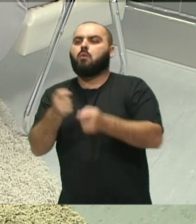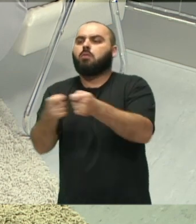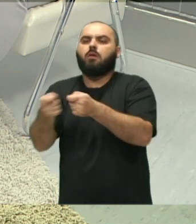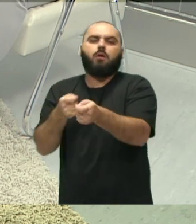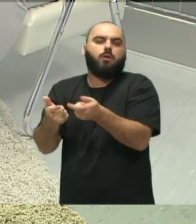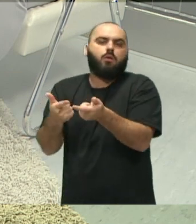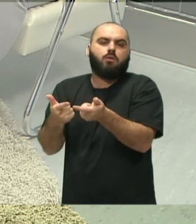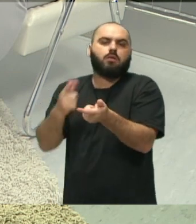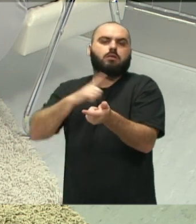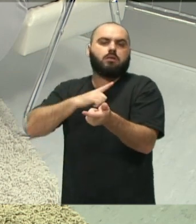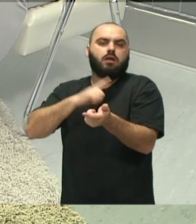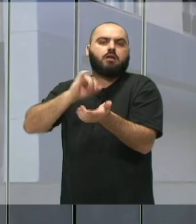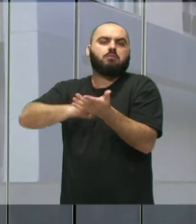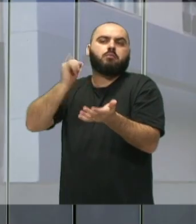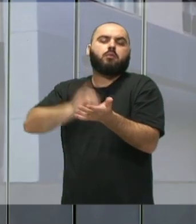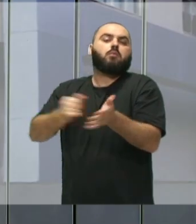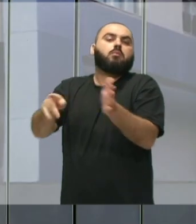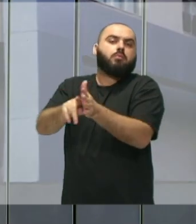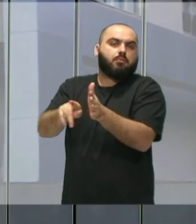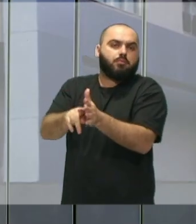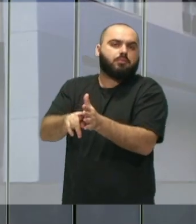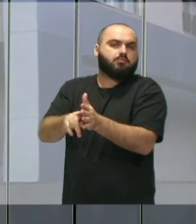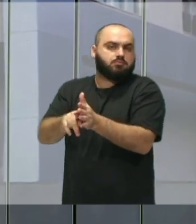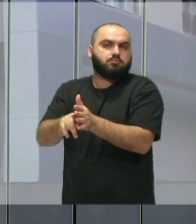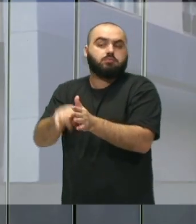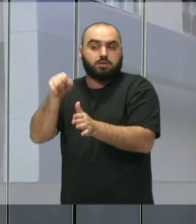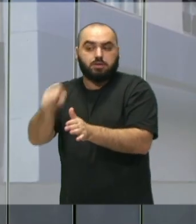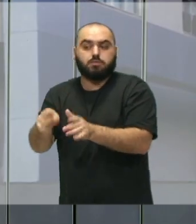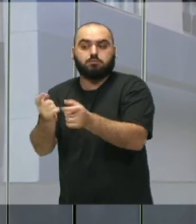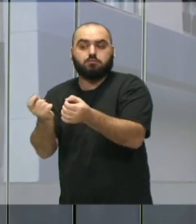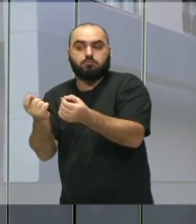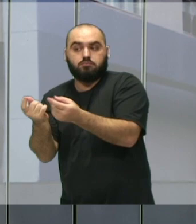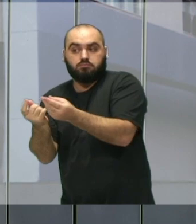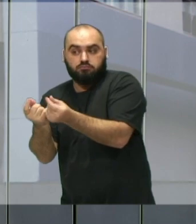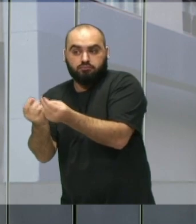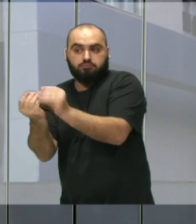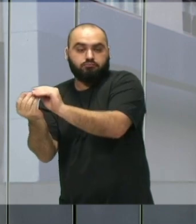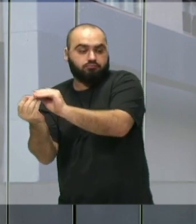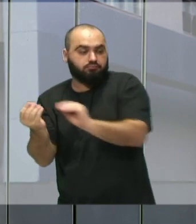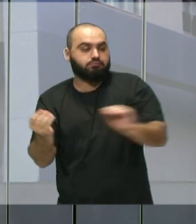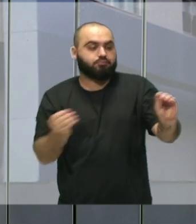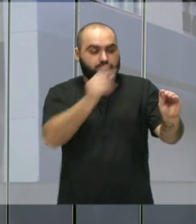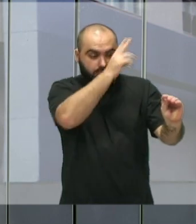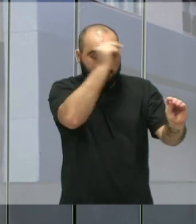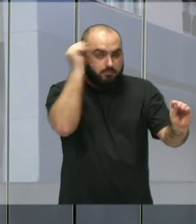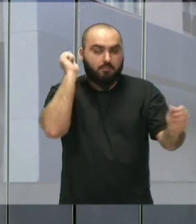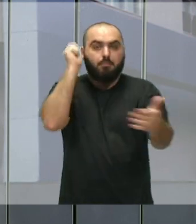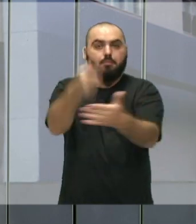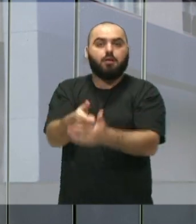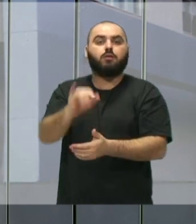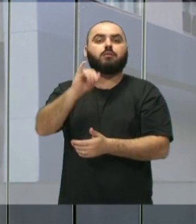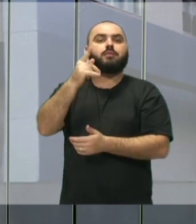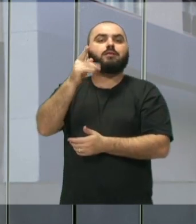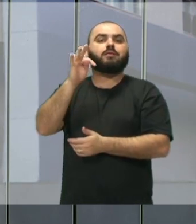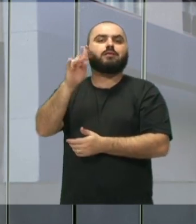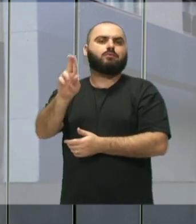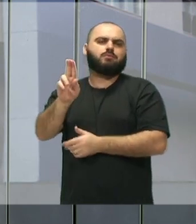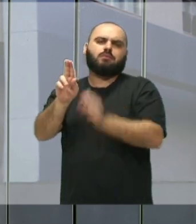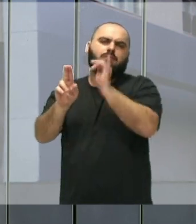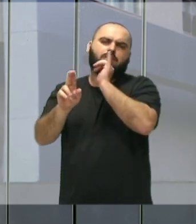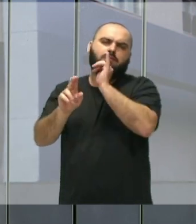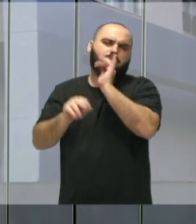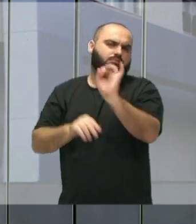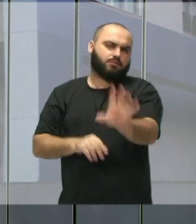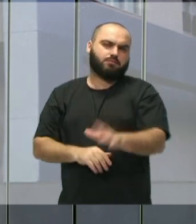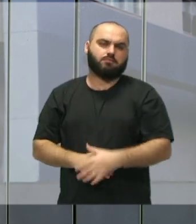negócio onde incide imposto sobre ele, e isso de alguma maneira vai para a arrecadação, quando você pagou o seu IPTU, estou dando apenas um